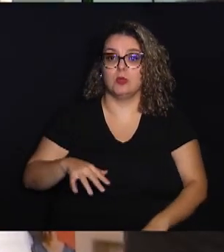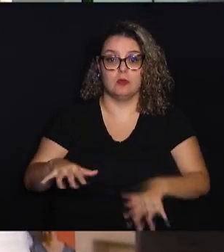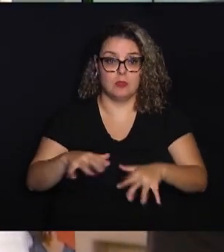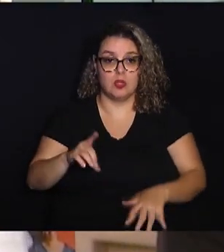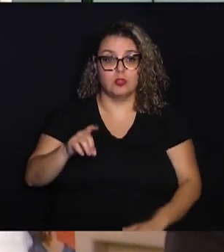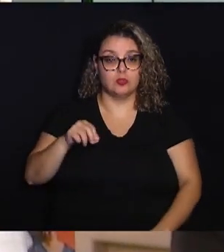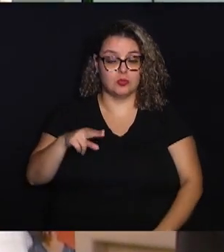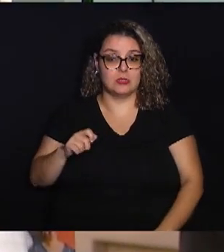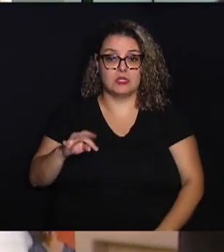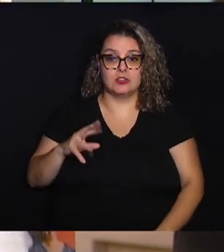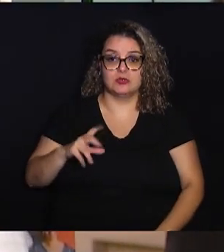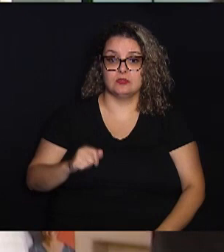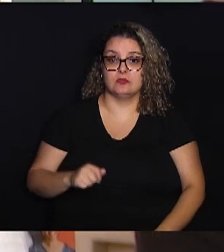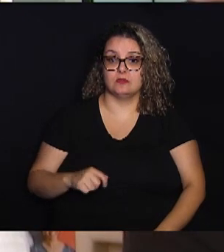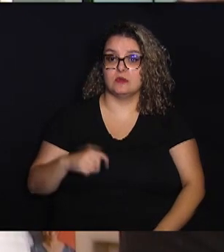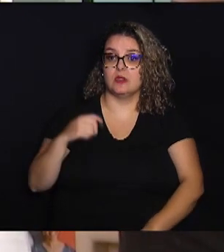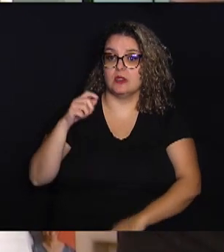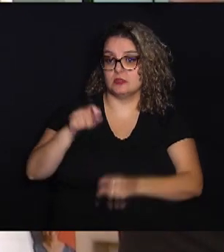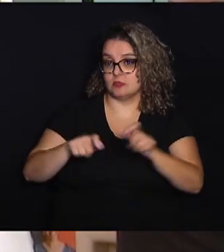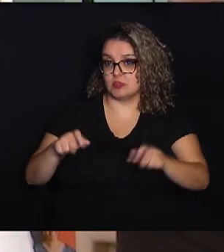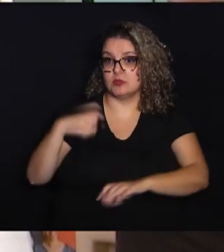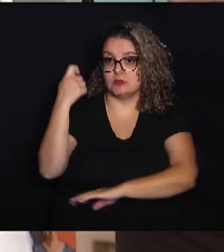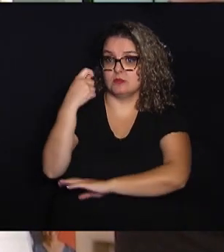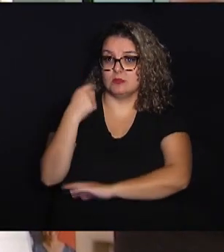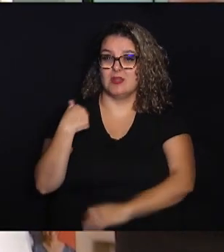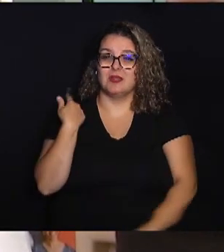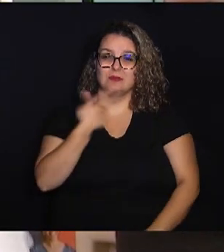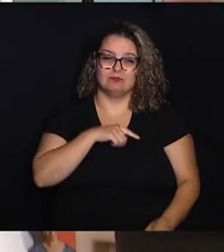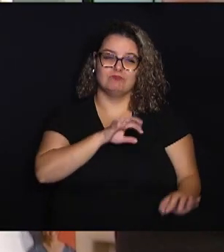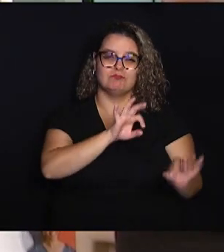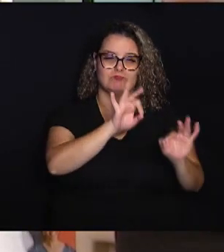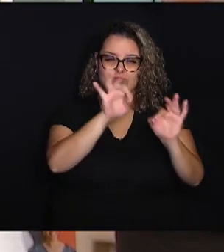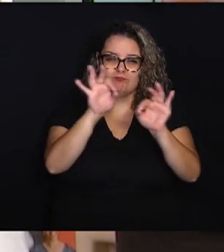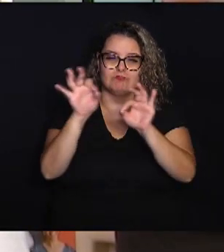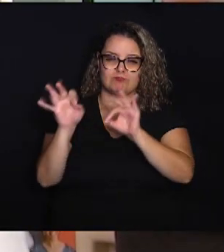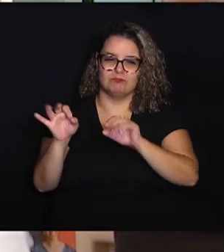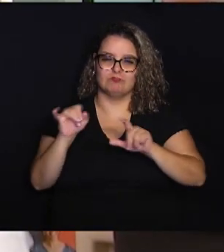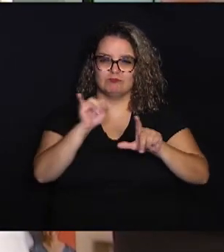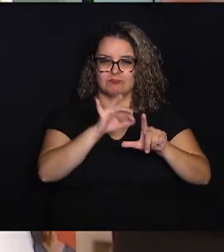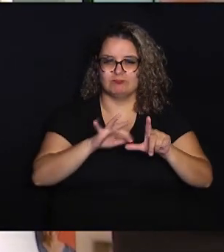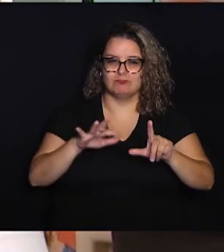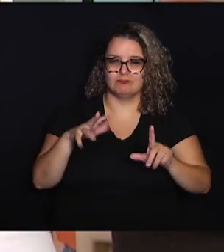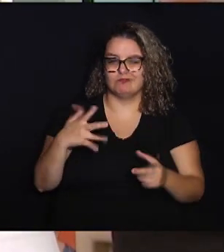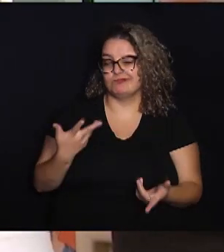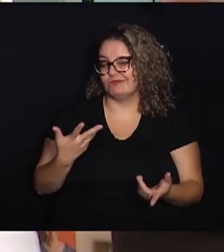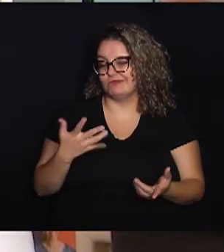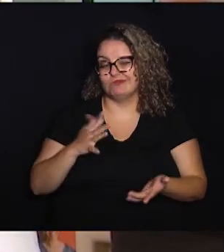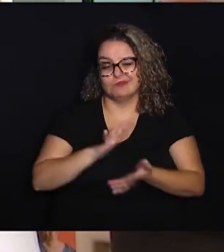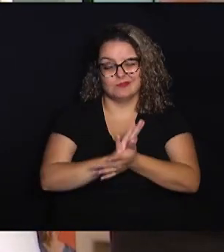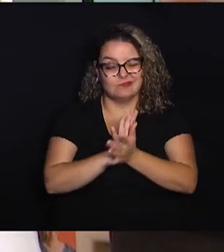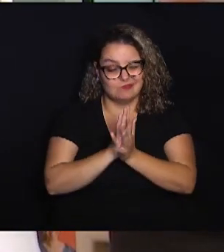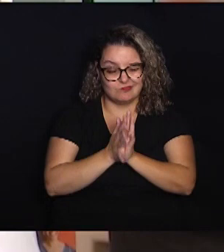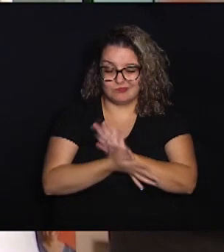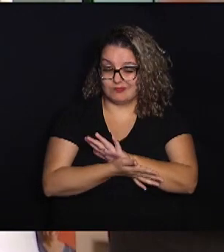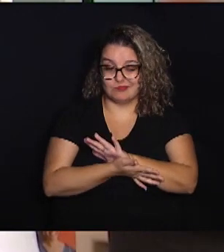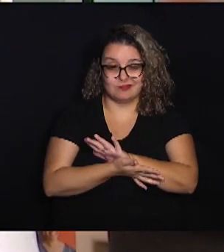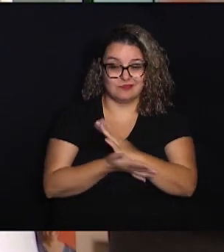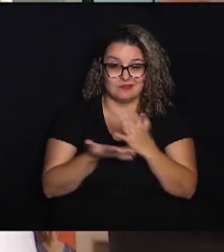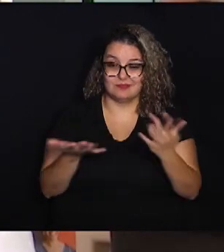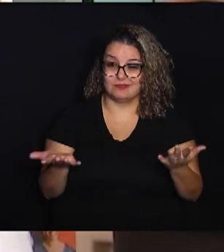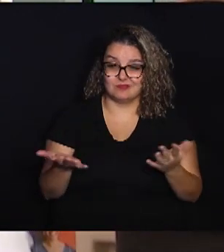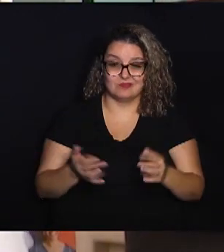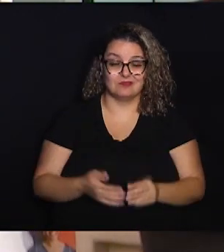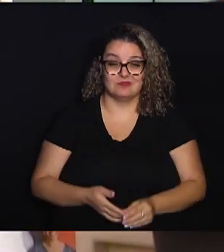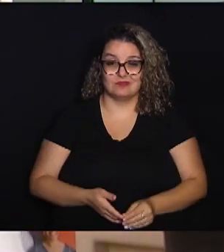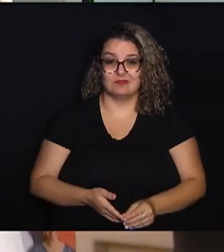aos gaúchos. A gente vai vendo as imagens ali e é um acidente que, assim, uma causa que isso aí